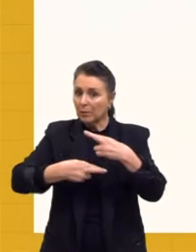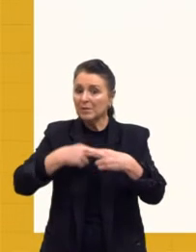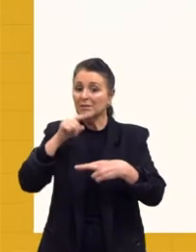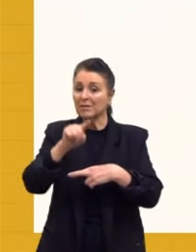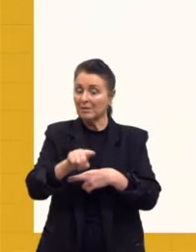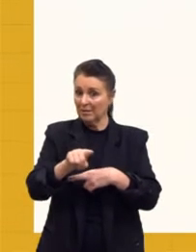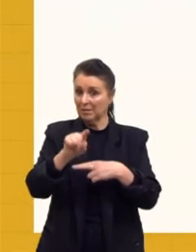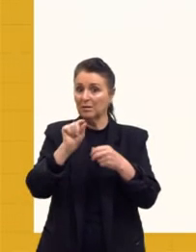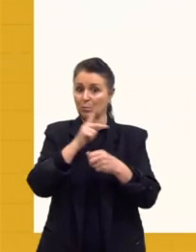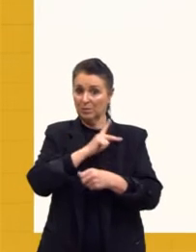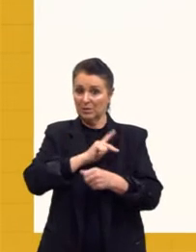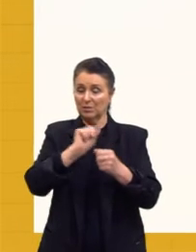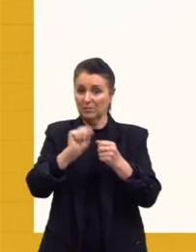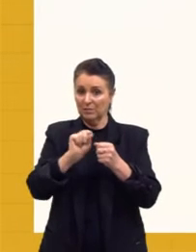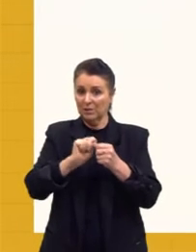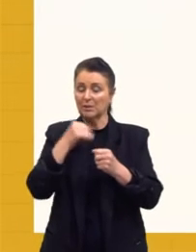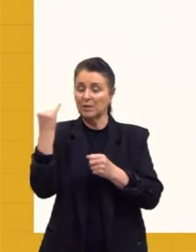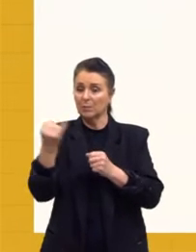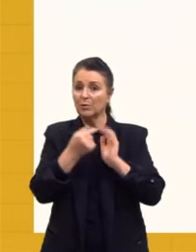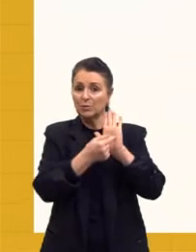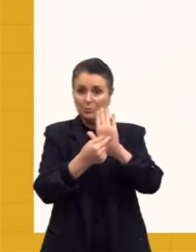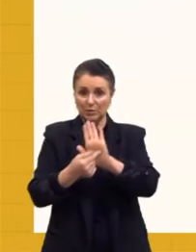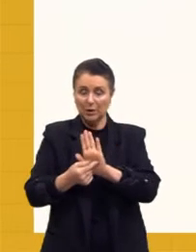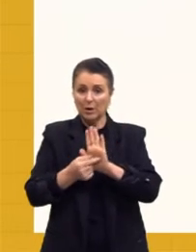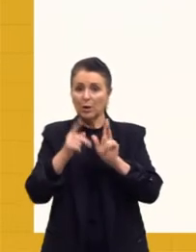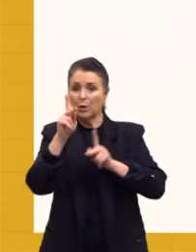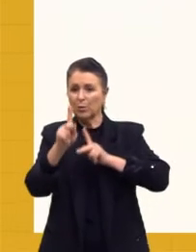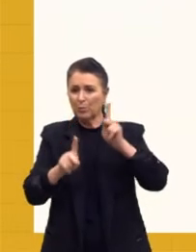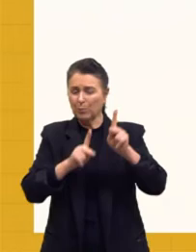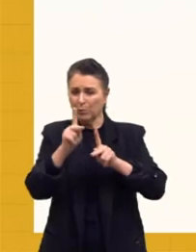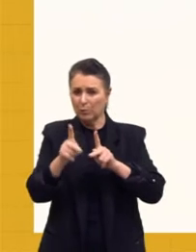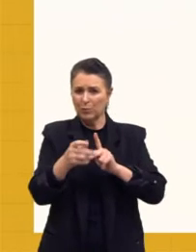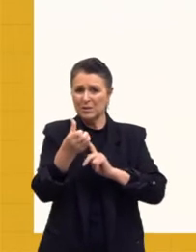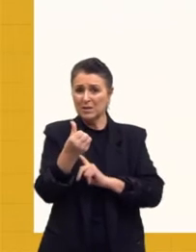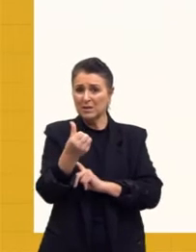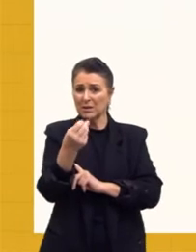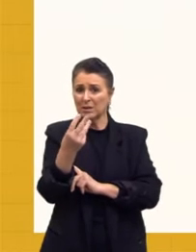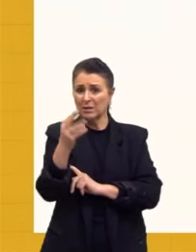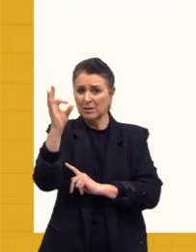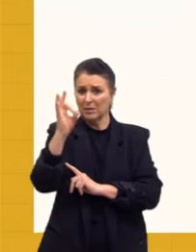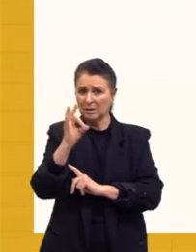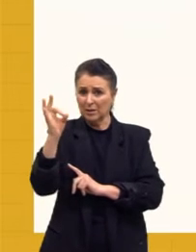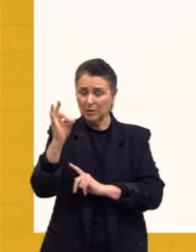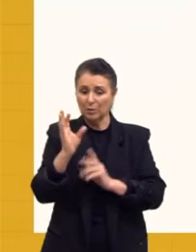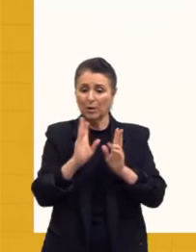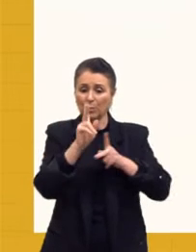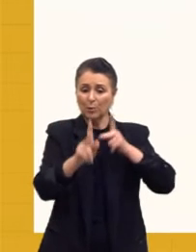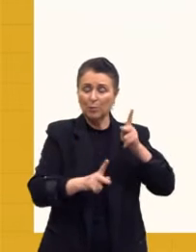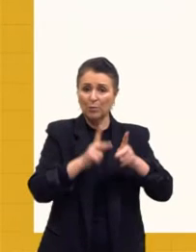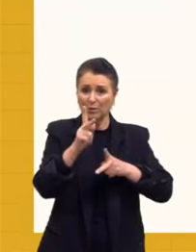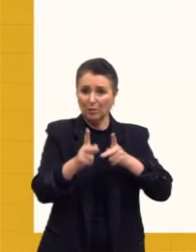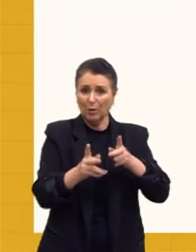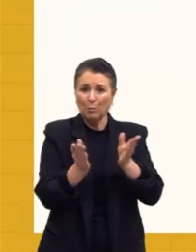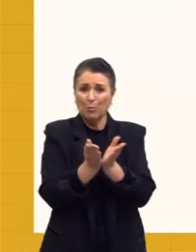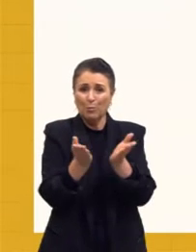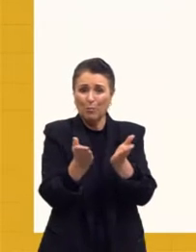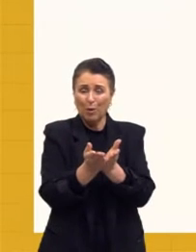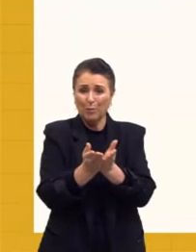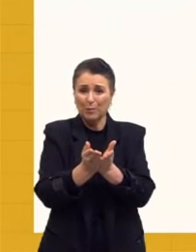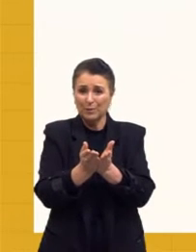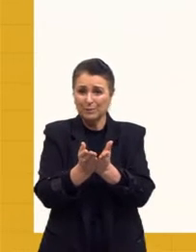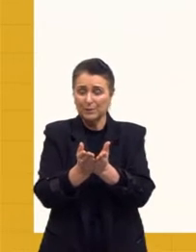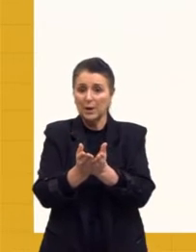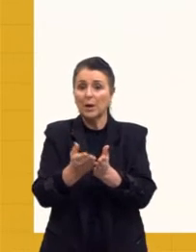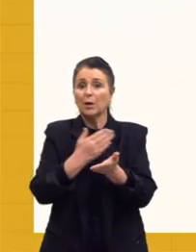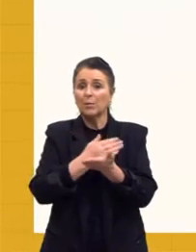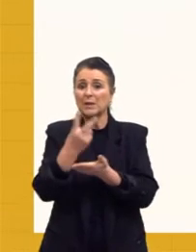quiosque importante a gente salientar que o povo passa de 63 por cento pobre mais da metade A gente passa